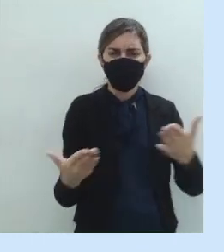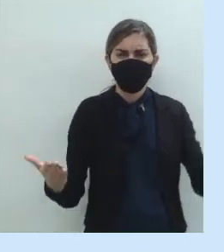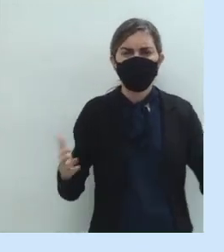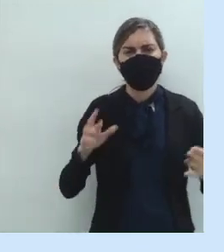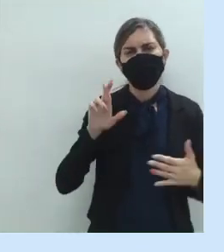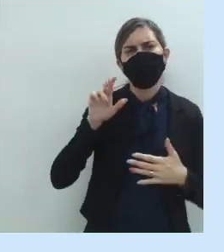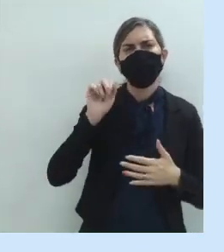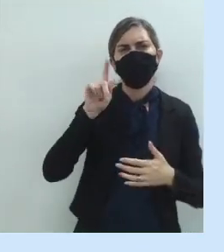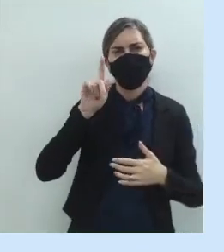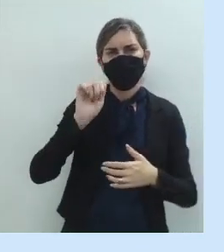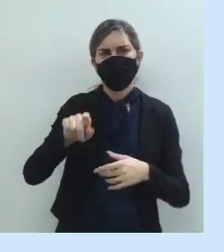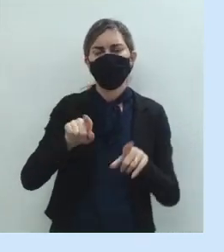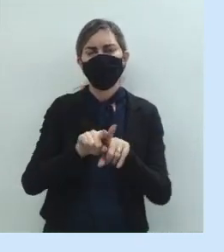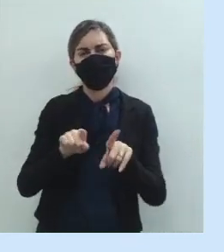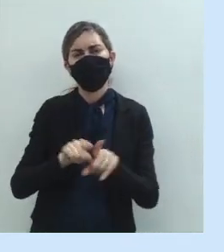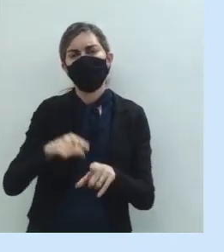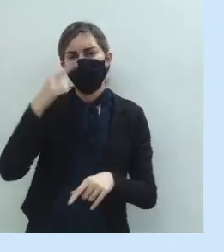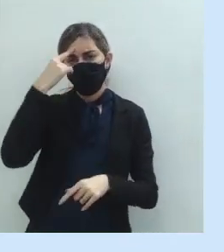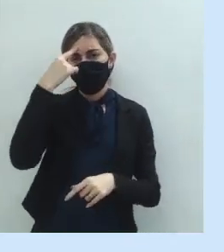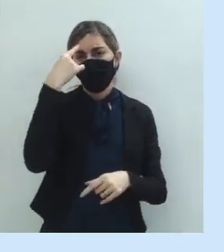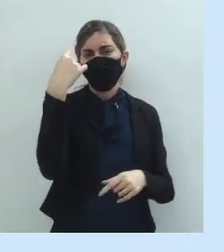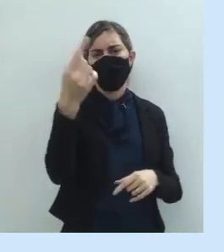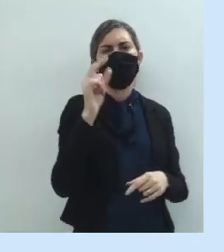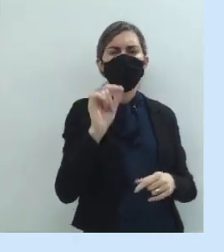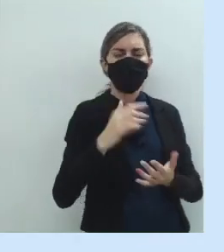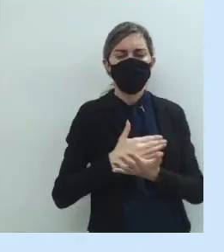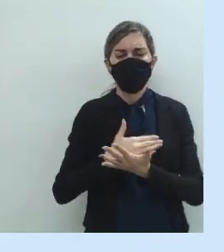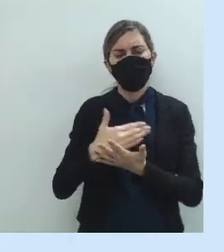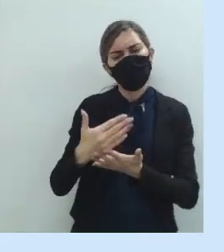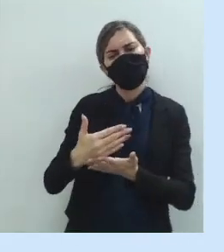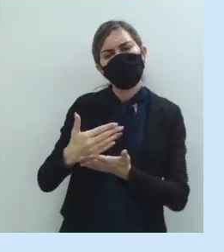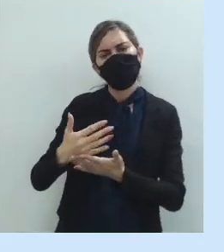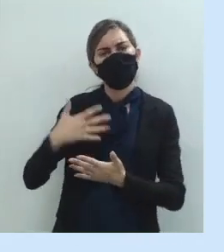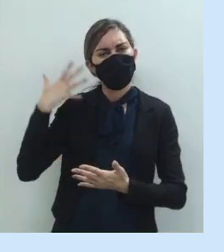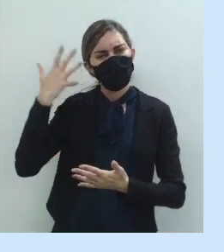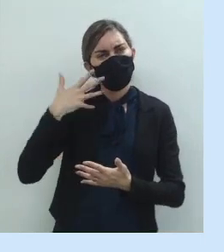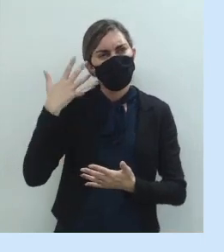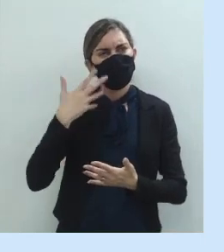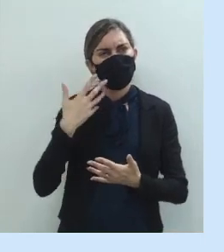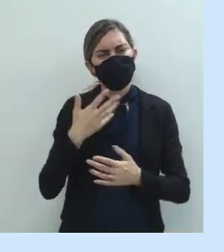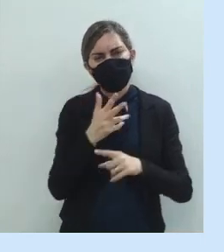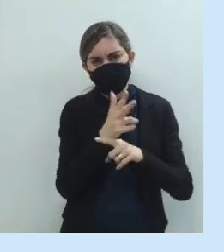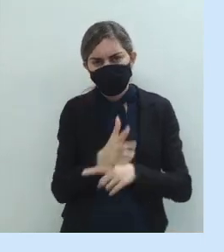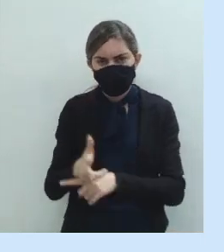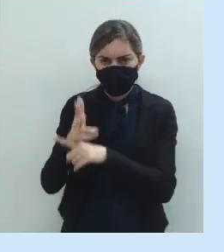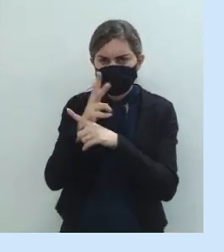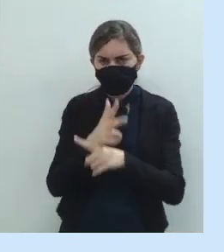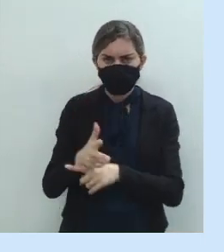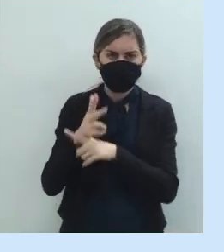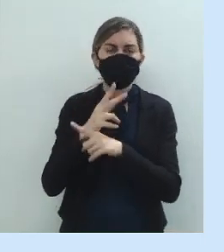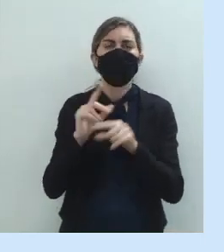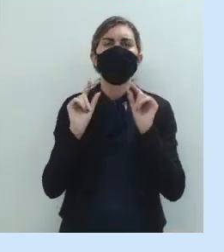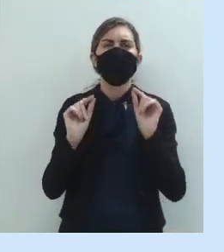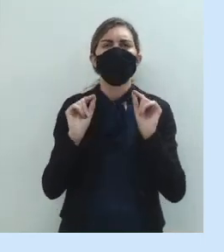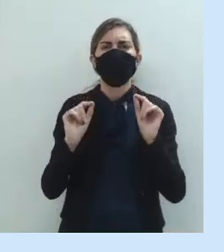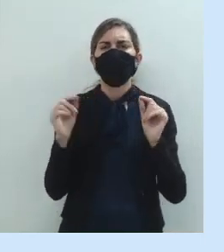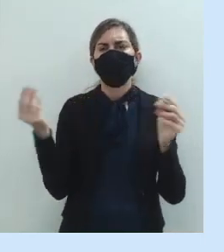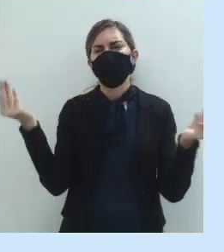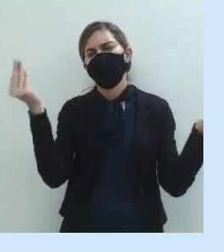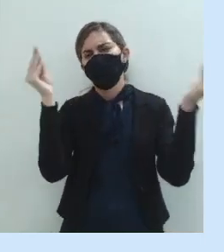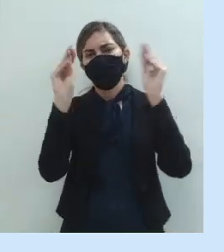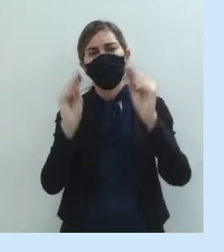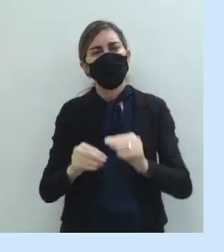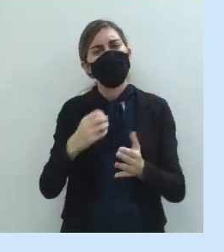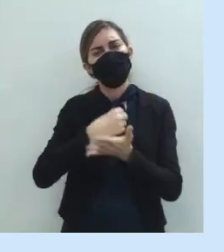Roger também teve a ideia de começar a gravar os eventos para que virasse